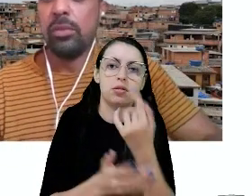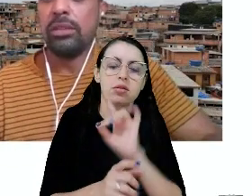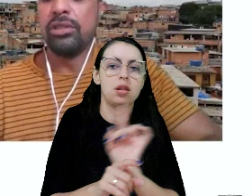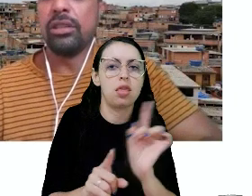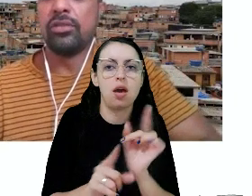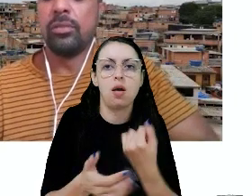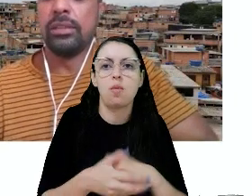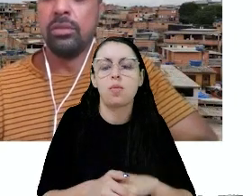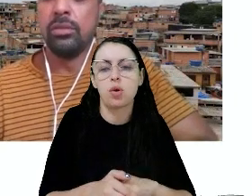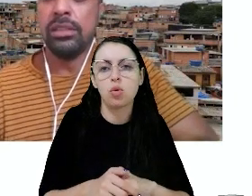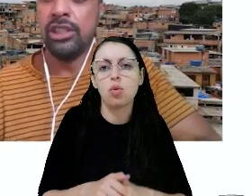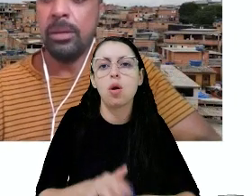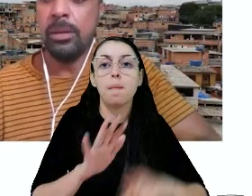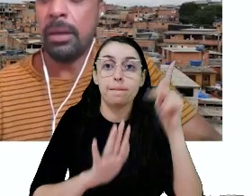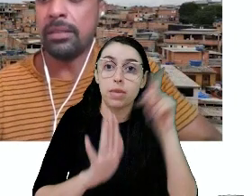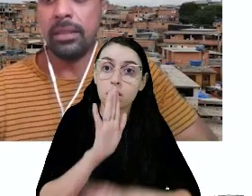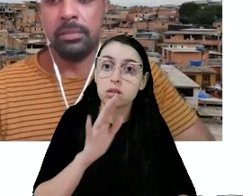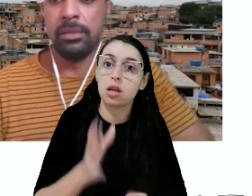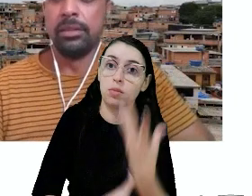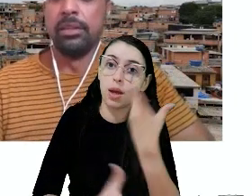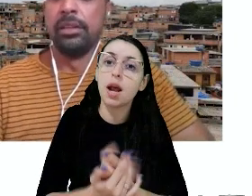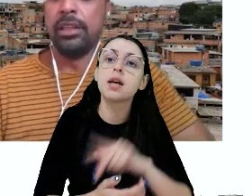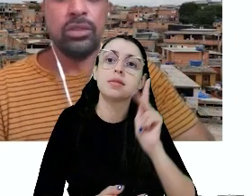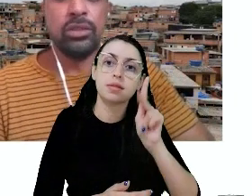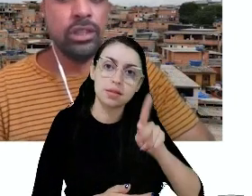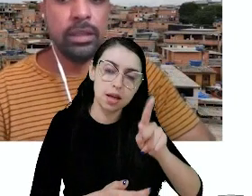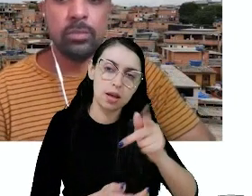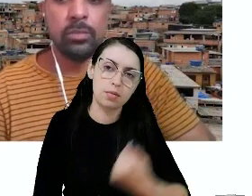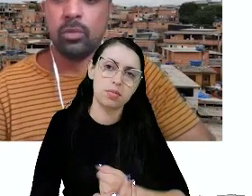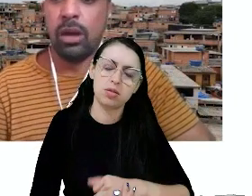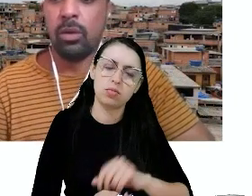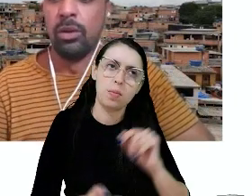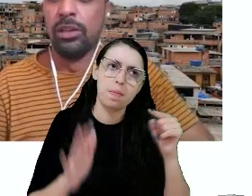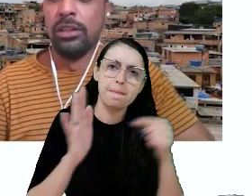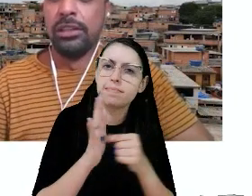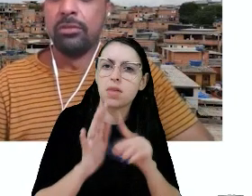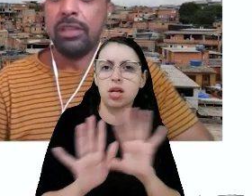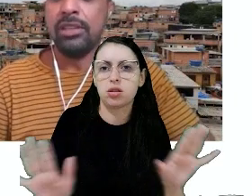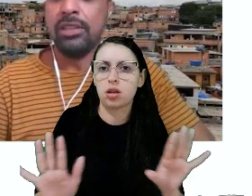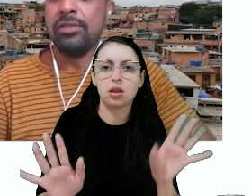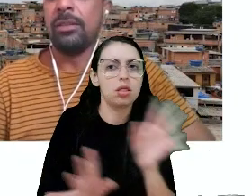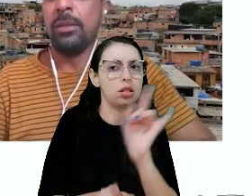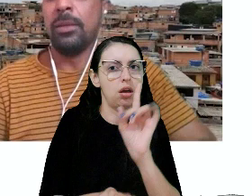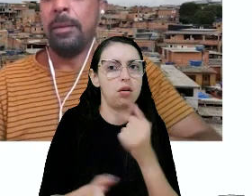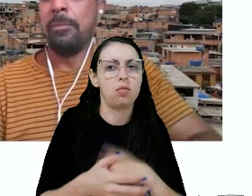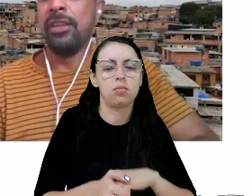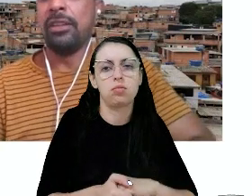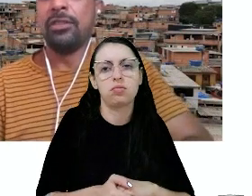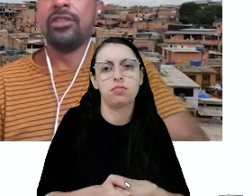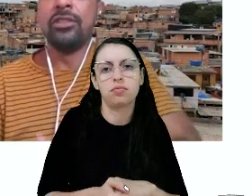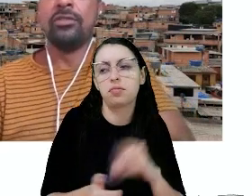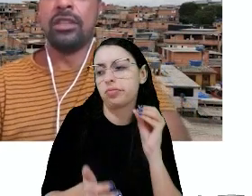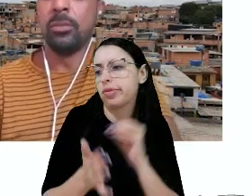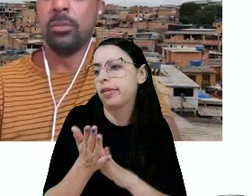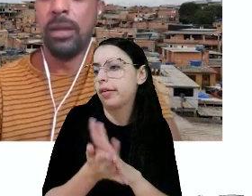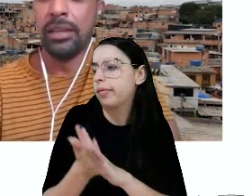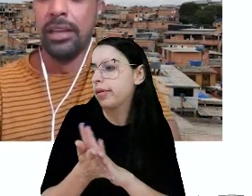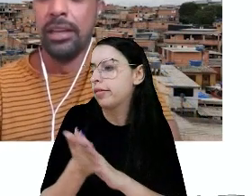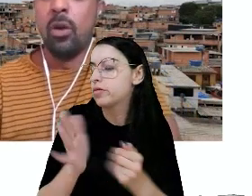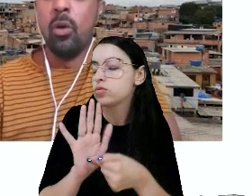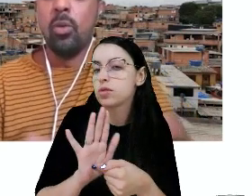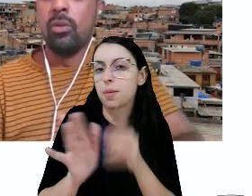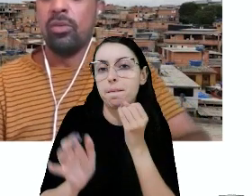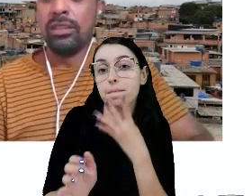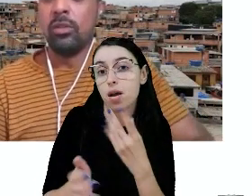precisamos criar um movimento de transformação que seja para sempre, que não seja apenas pontual. Não dá para a gente ficar fingindo em fazer